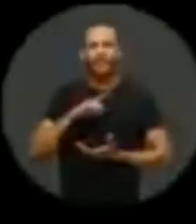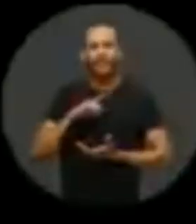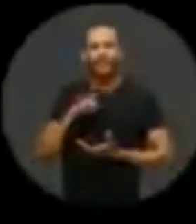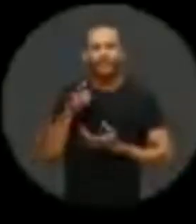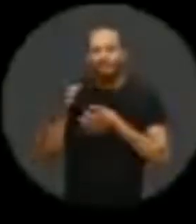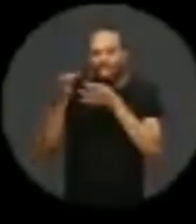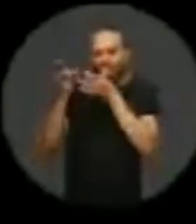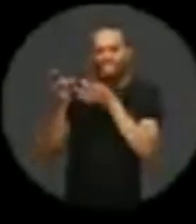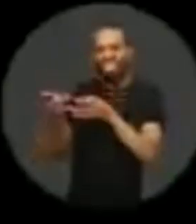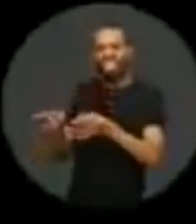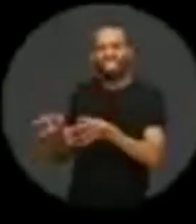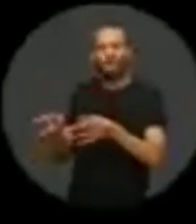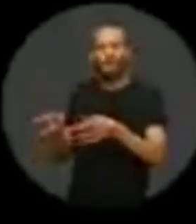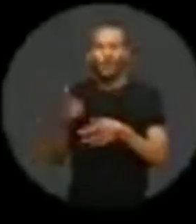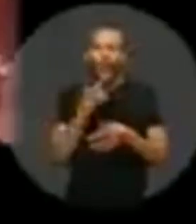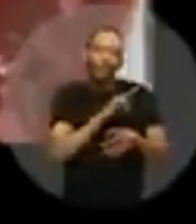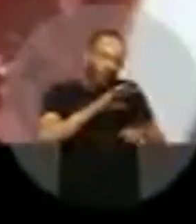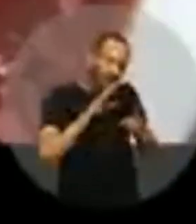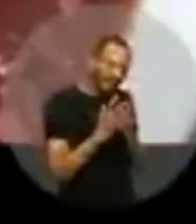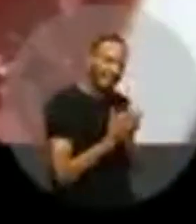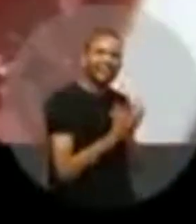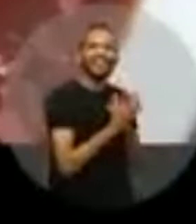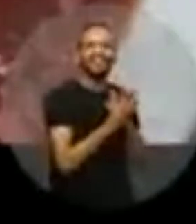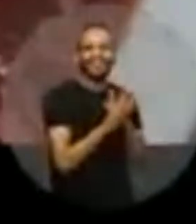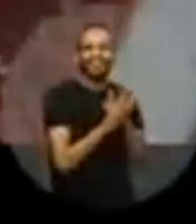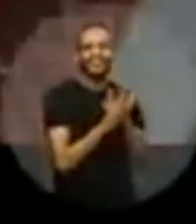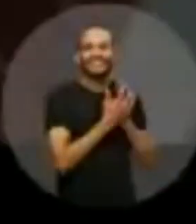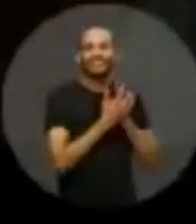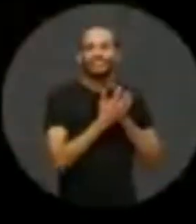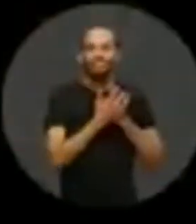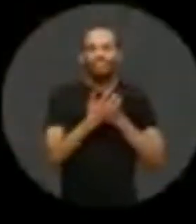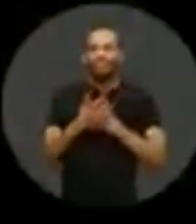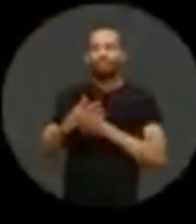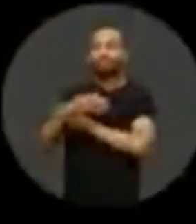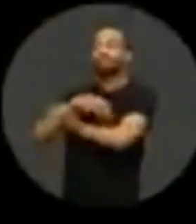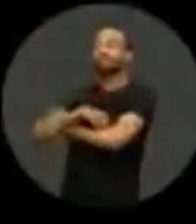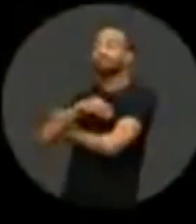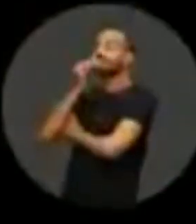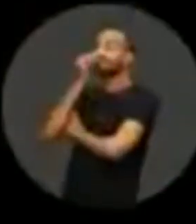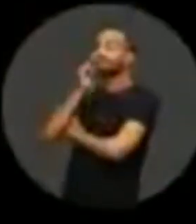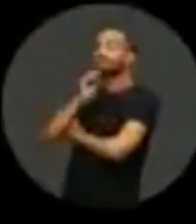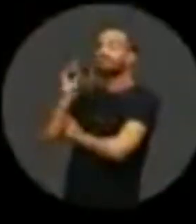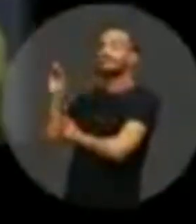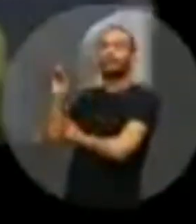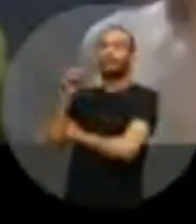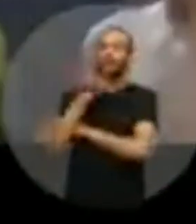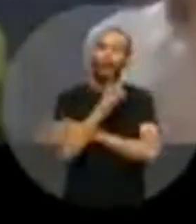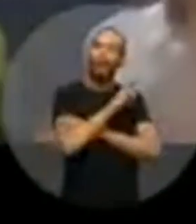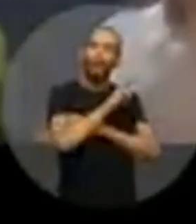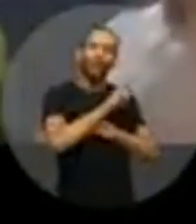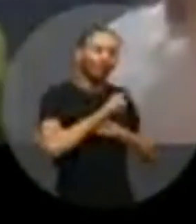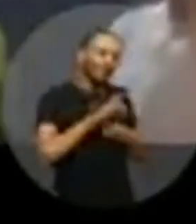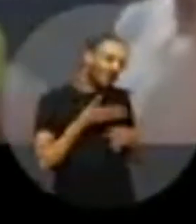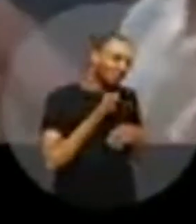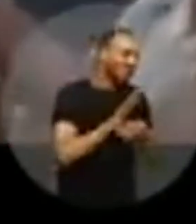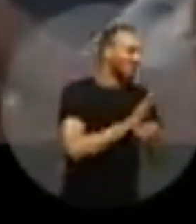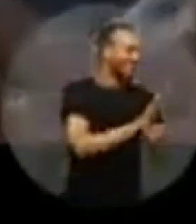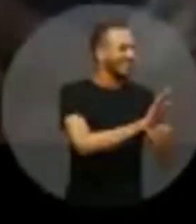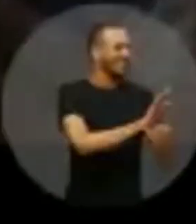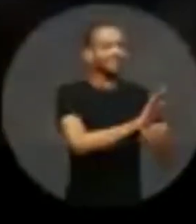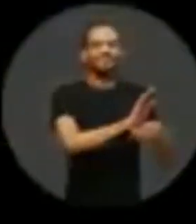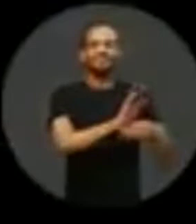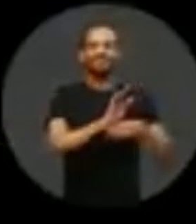Existe aquele que abandona e aquele que acolhe. O que cruza os braços e o que estende a